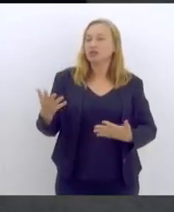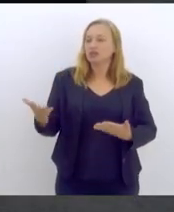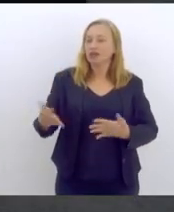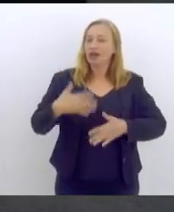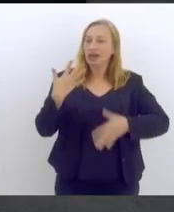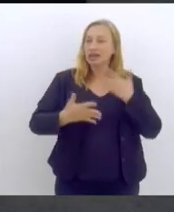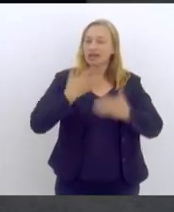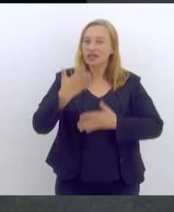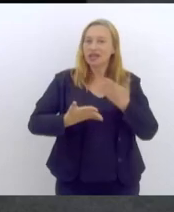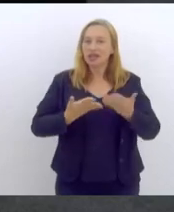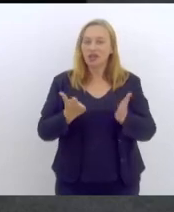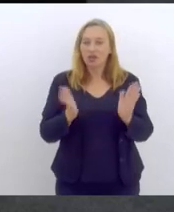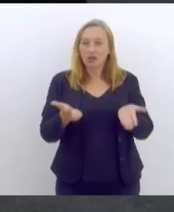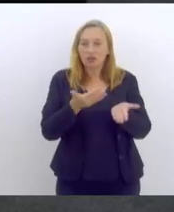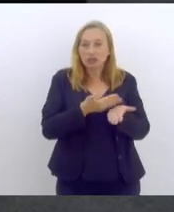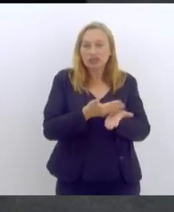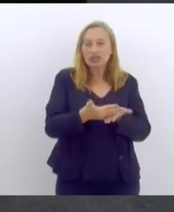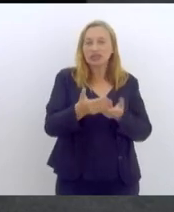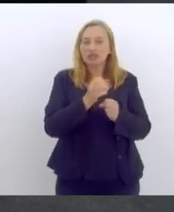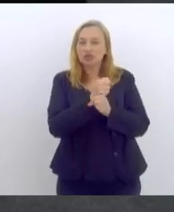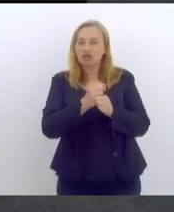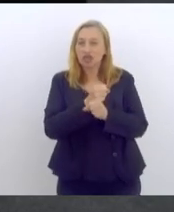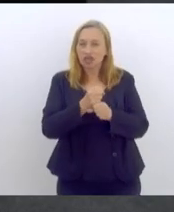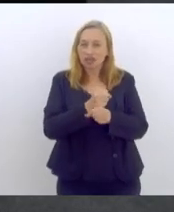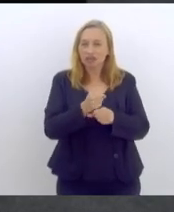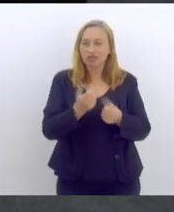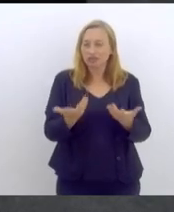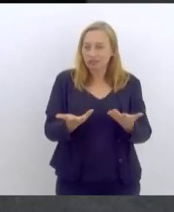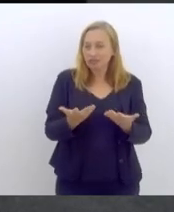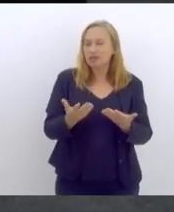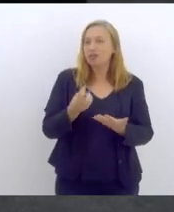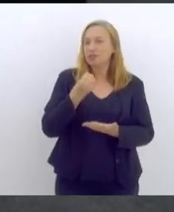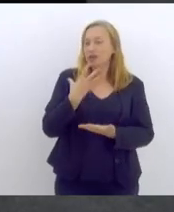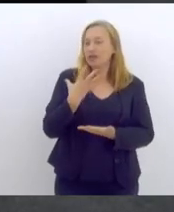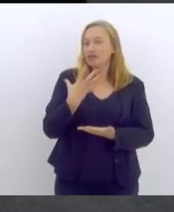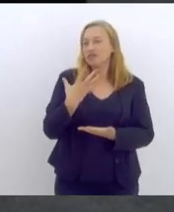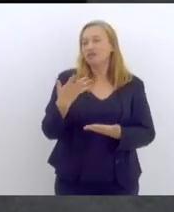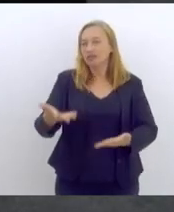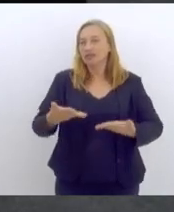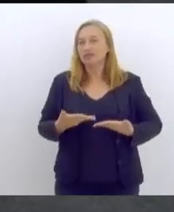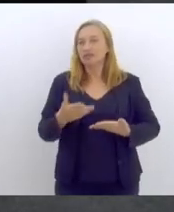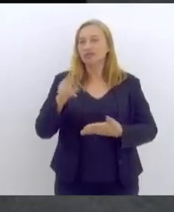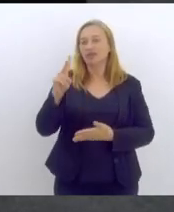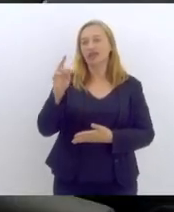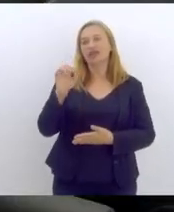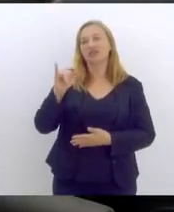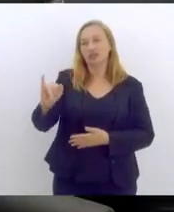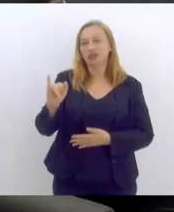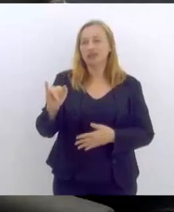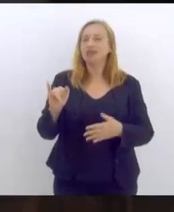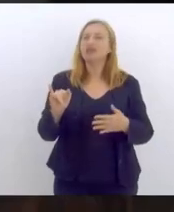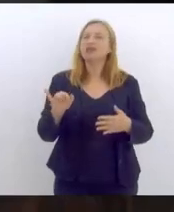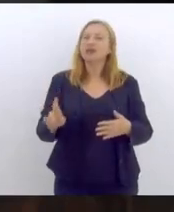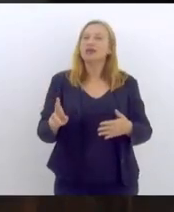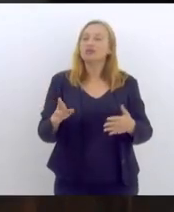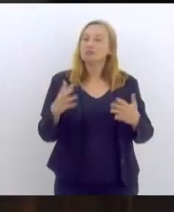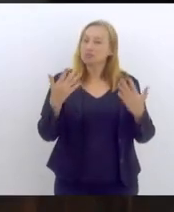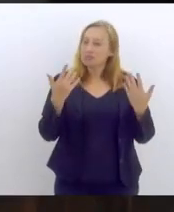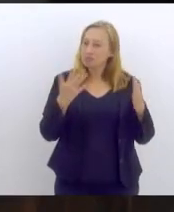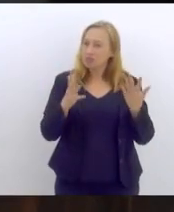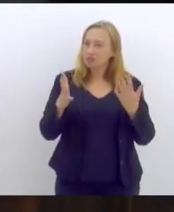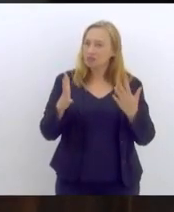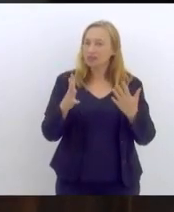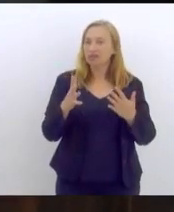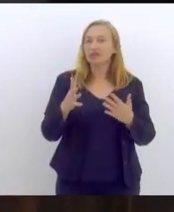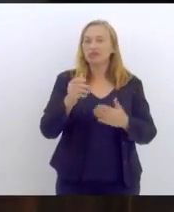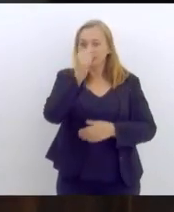nesse início de ano legislativo. Seja bem-vindo, Vladimir. Bela observação, deputado Bruno. Seja